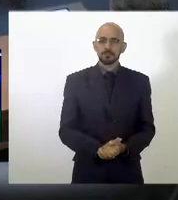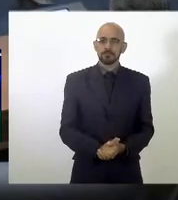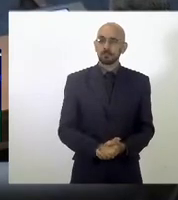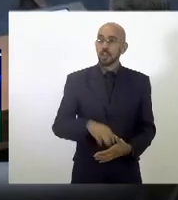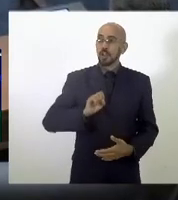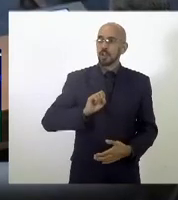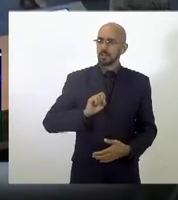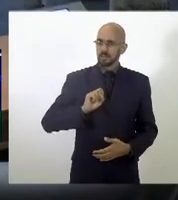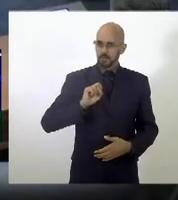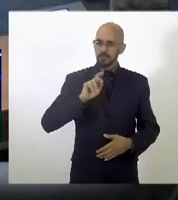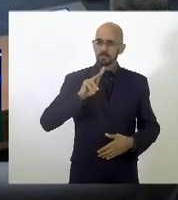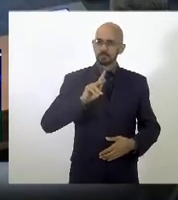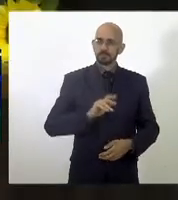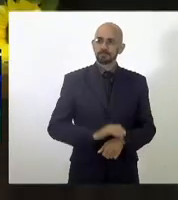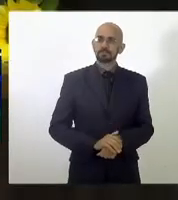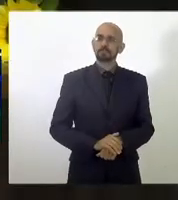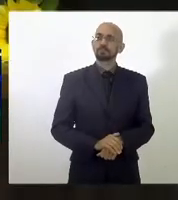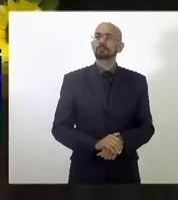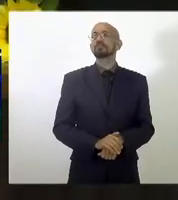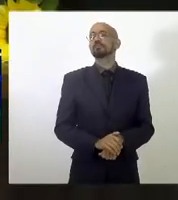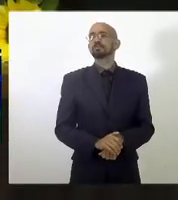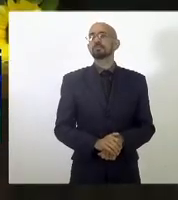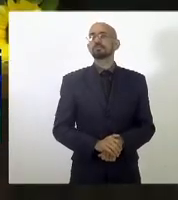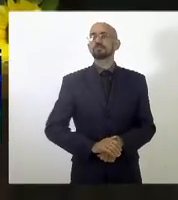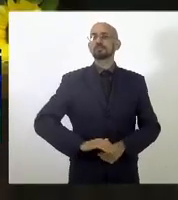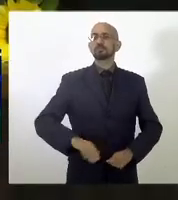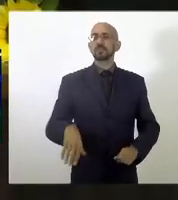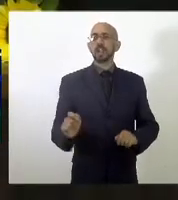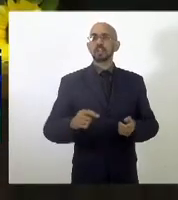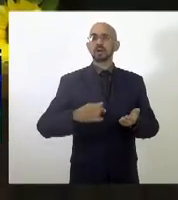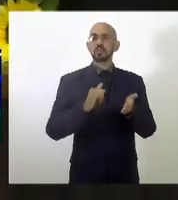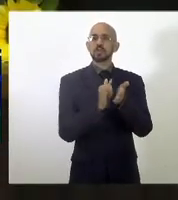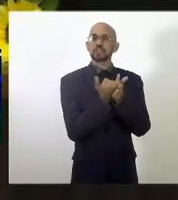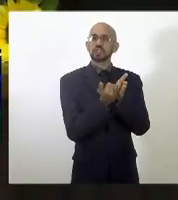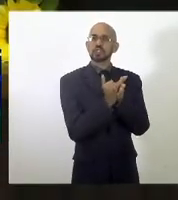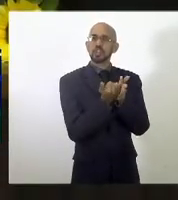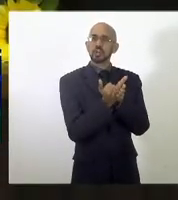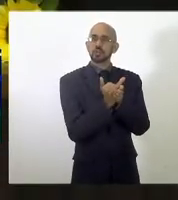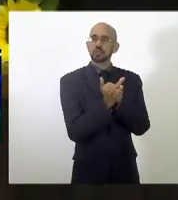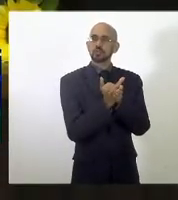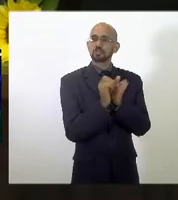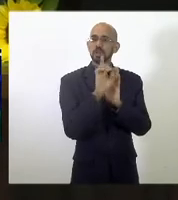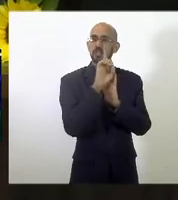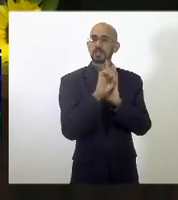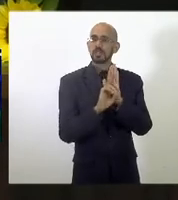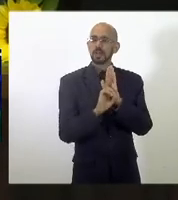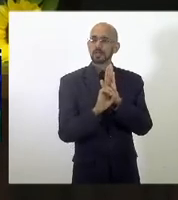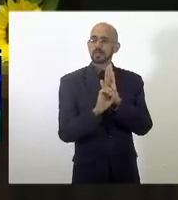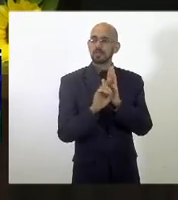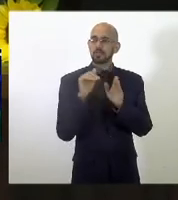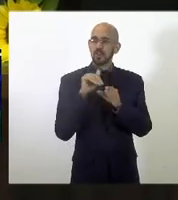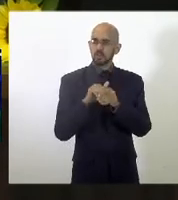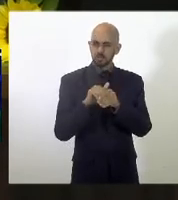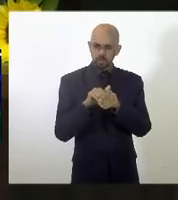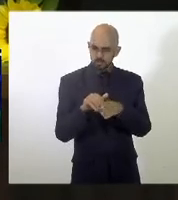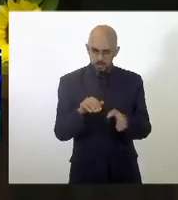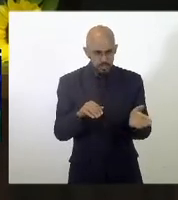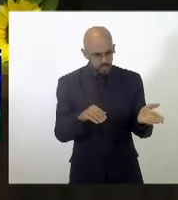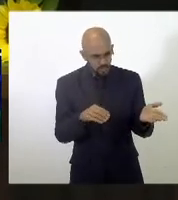Ok. Deputado, estão inscritos para declarar. Vossa Excelência quer declarar,